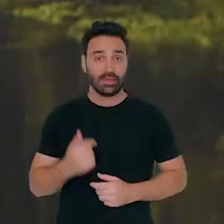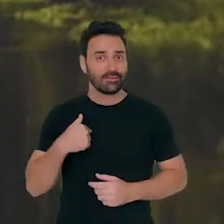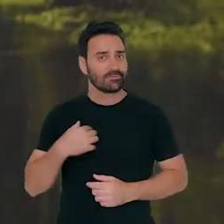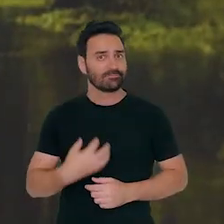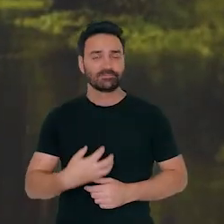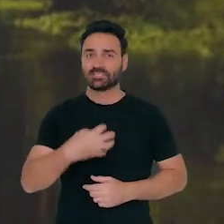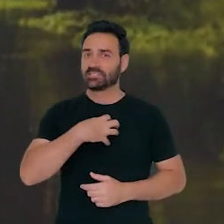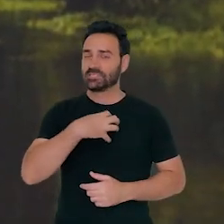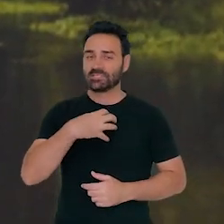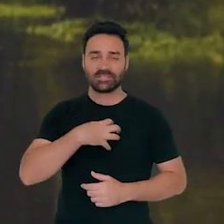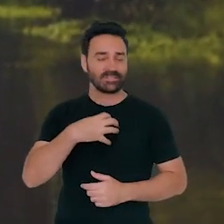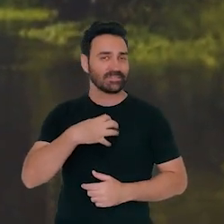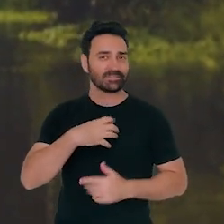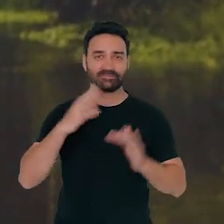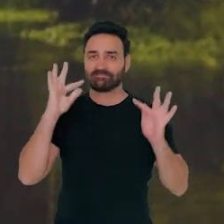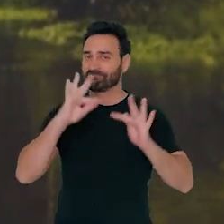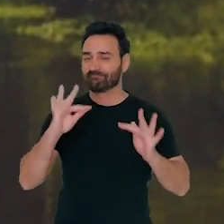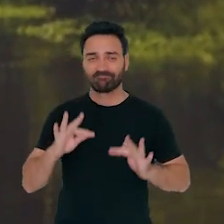Olha, eu me sinto